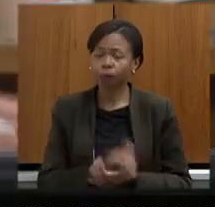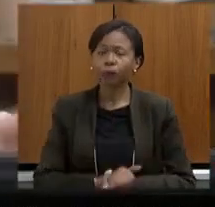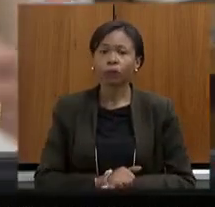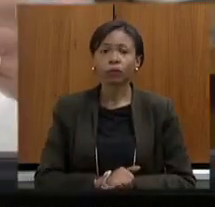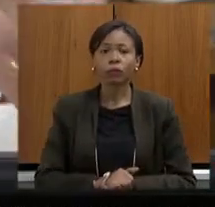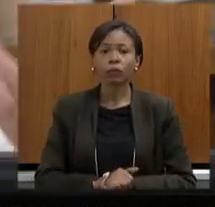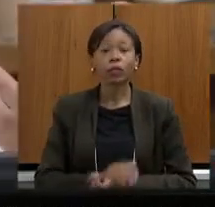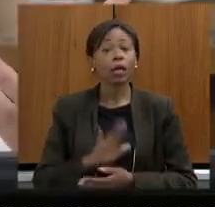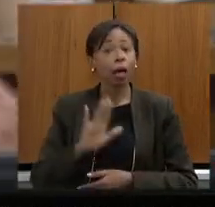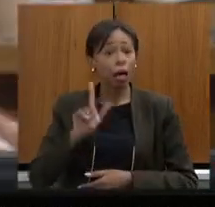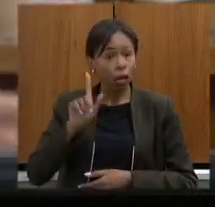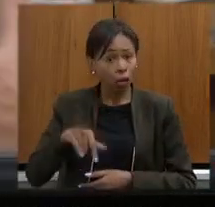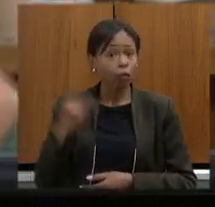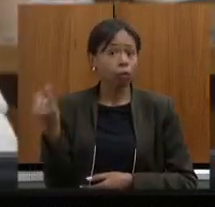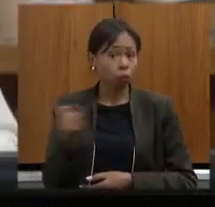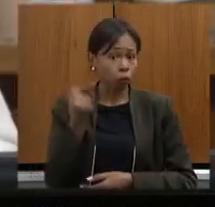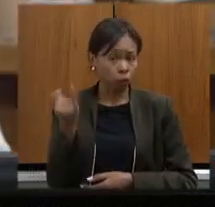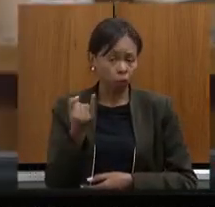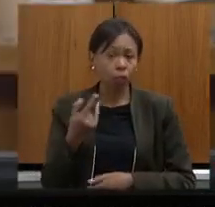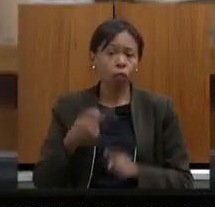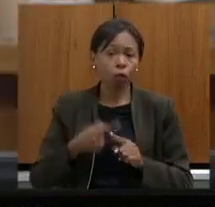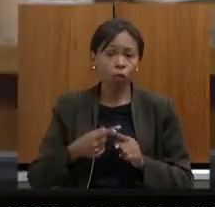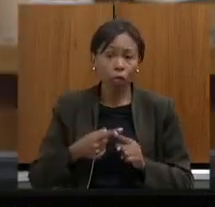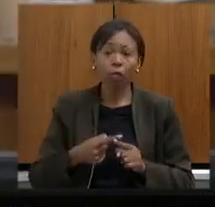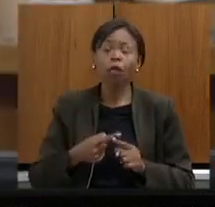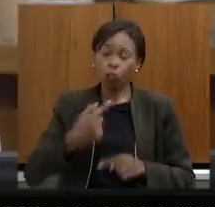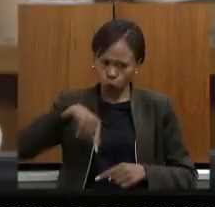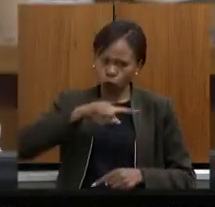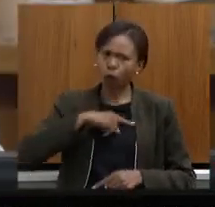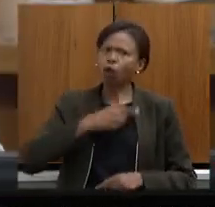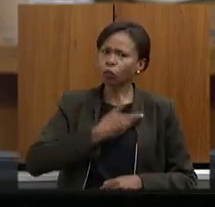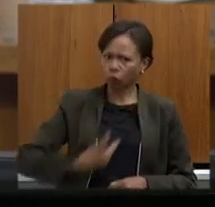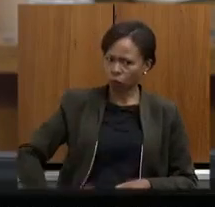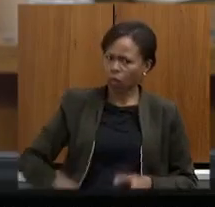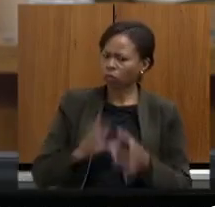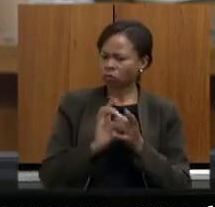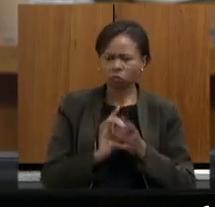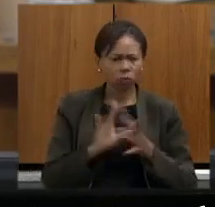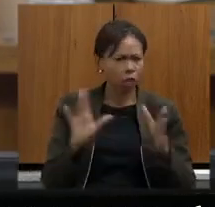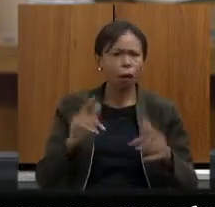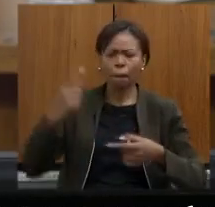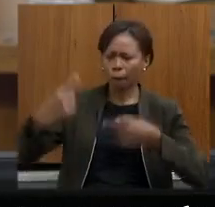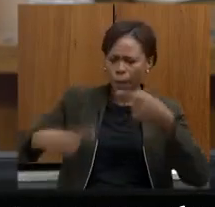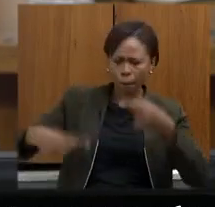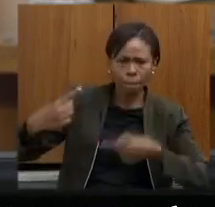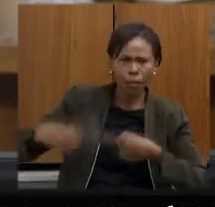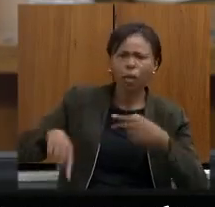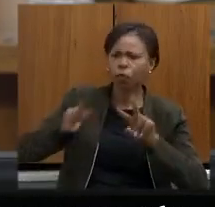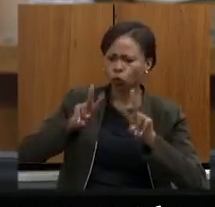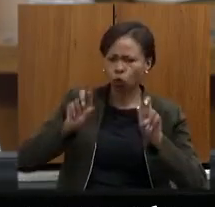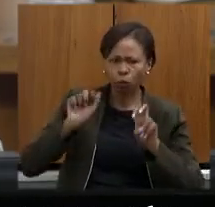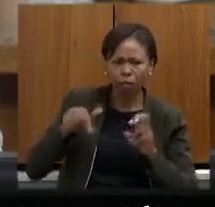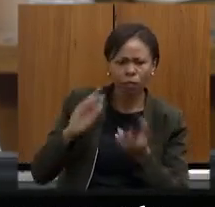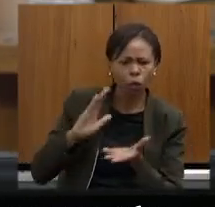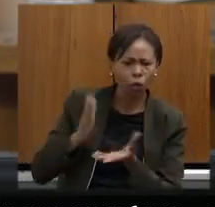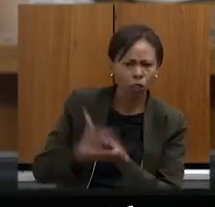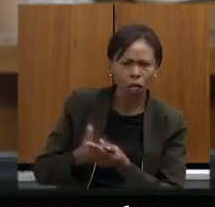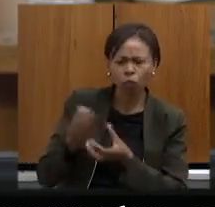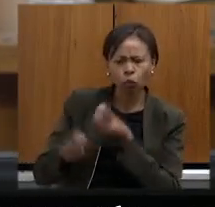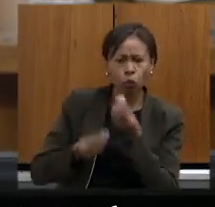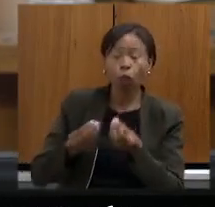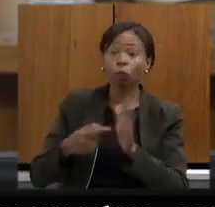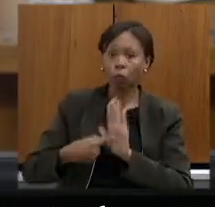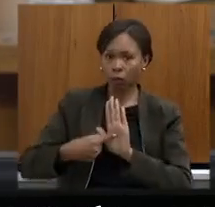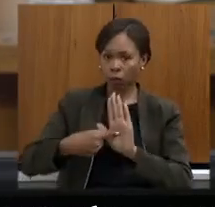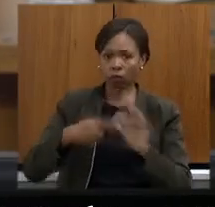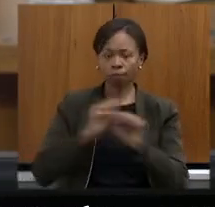claro que é muito importante tá nós estamos sem por cento à disposição para debater sobre esse processo para demonstrar com